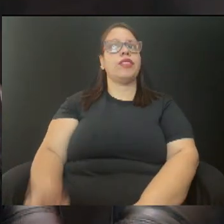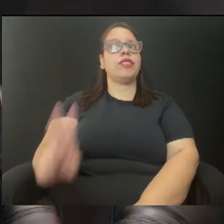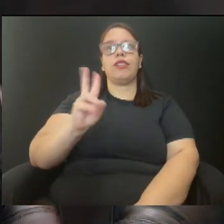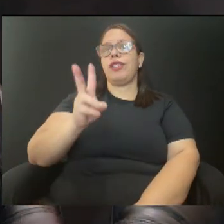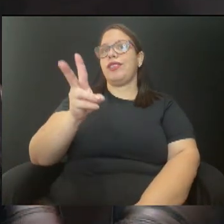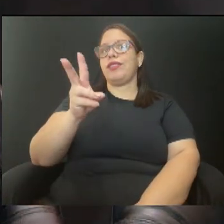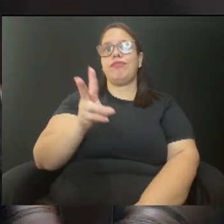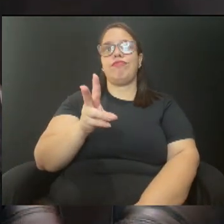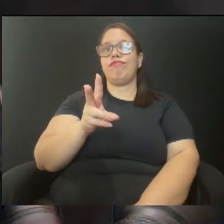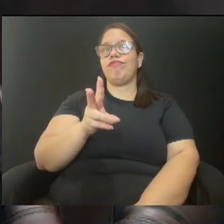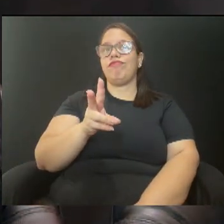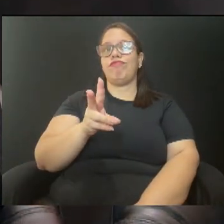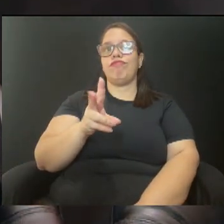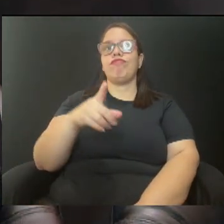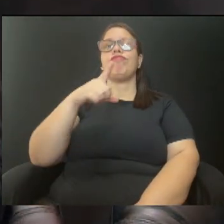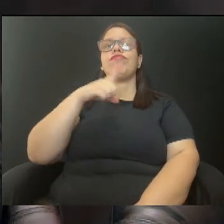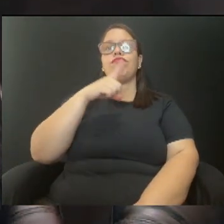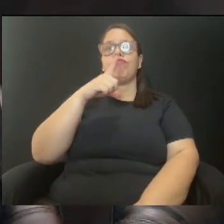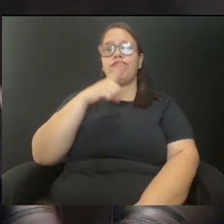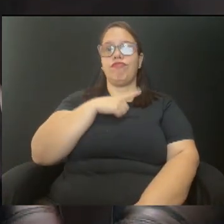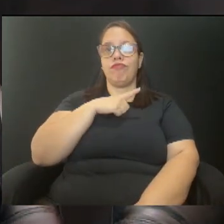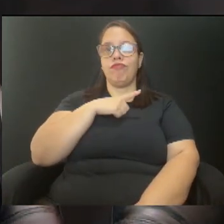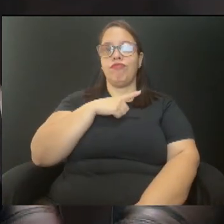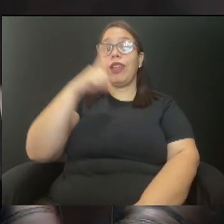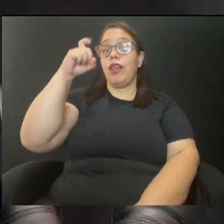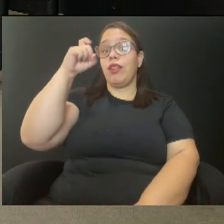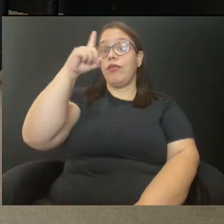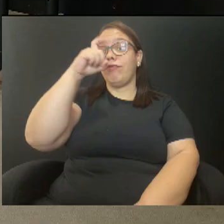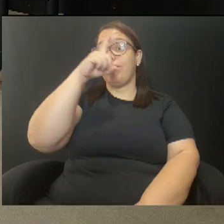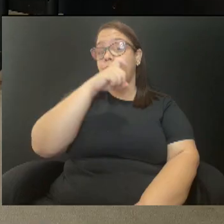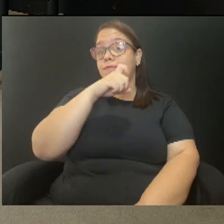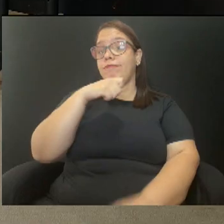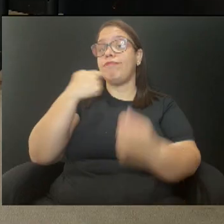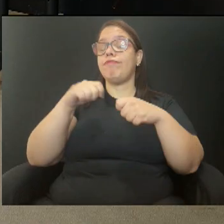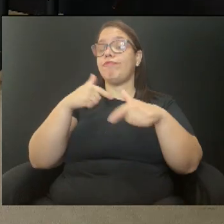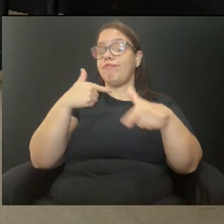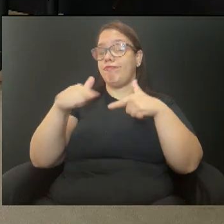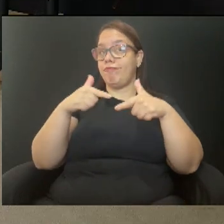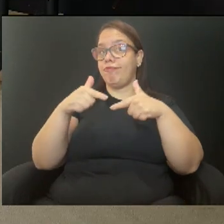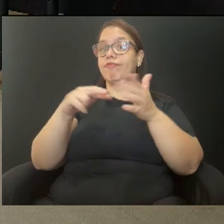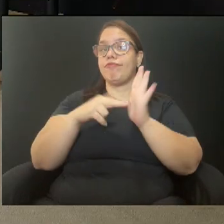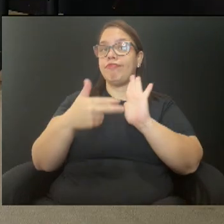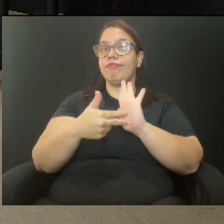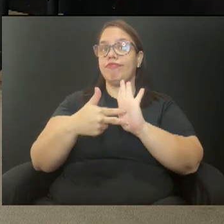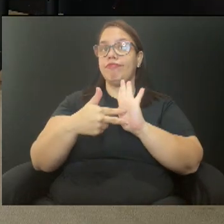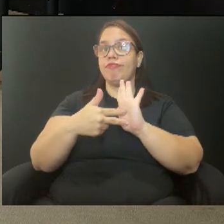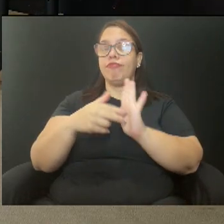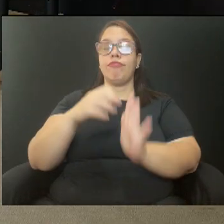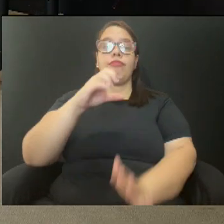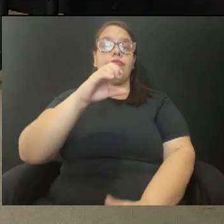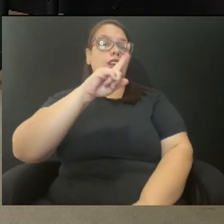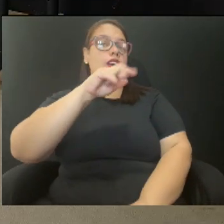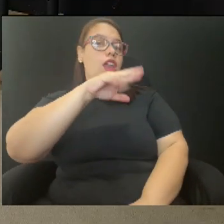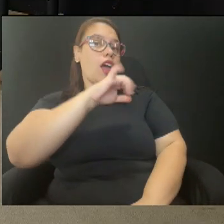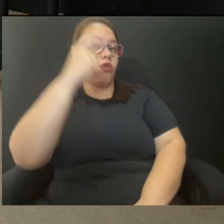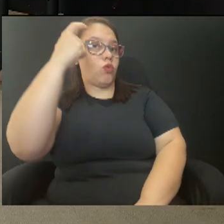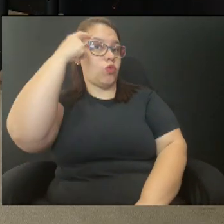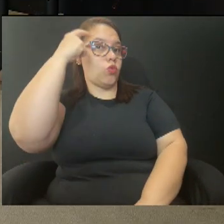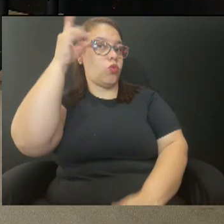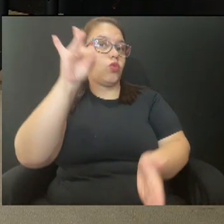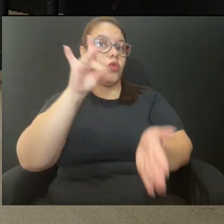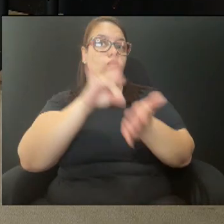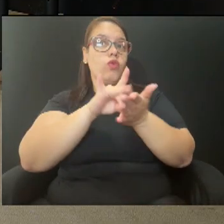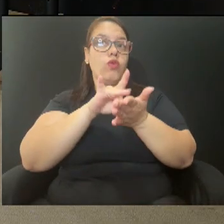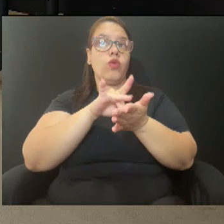tem uma realidade mais dura aí, e é preciso trabalhar. Sim, agora, doutora Cláudia, quando a gente pensa nessa realidade